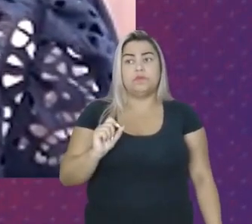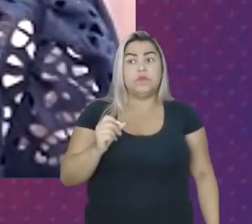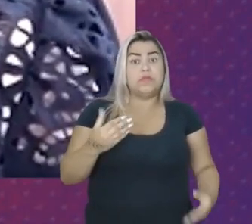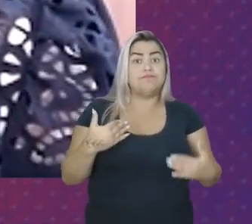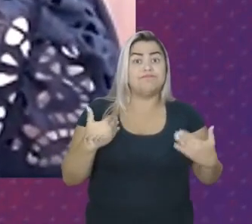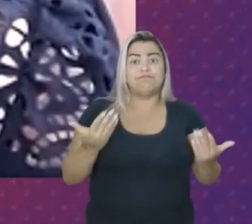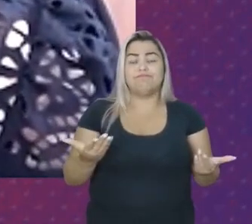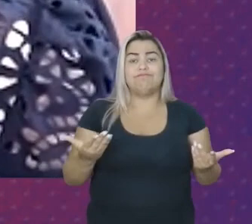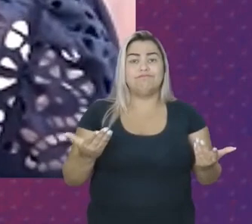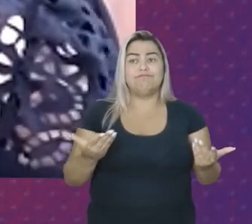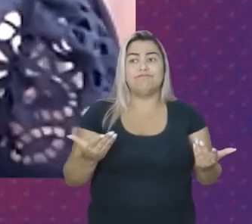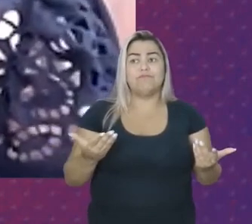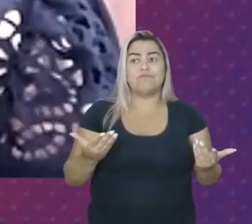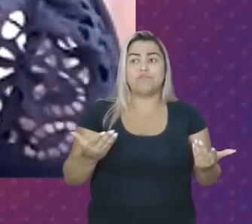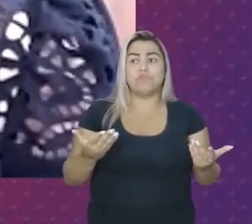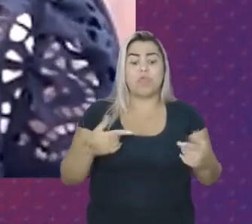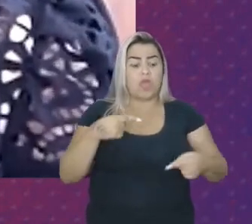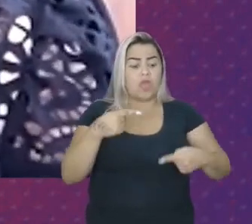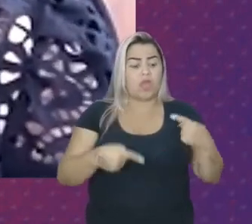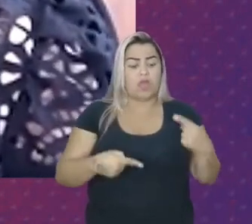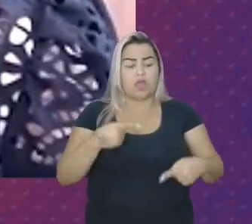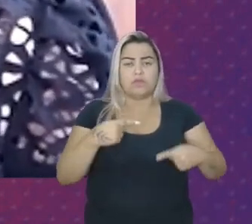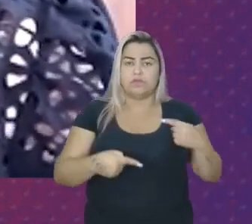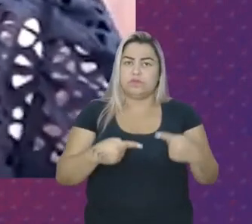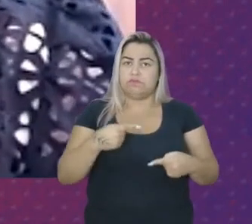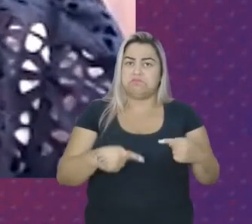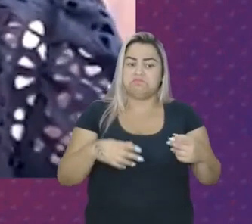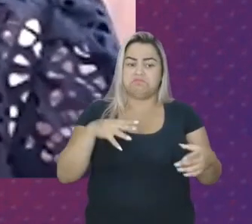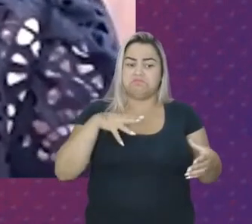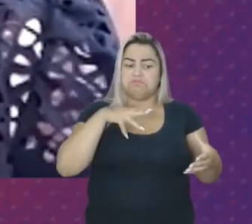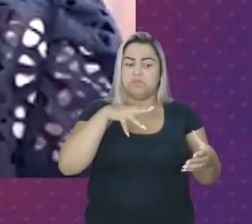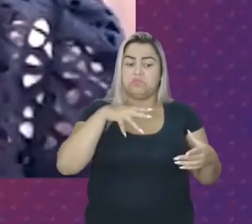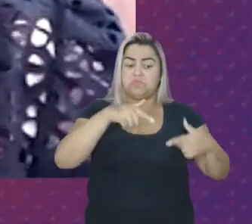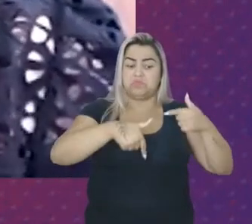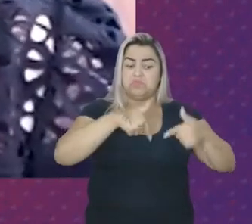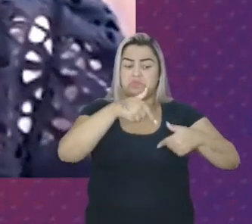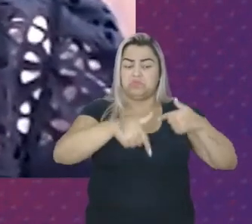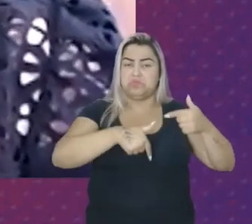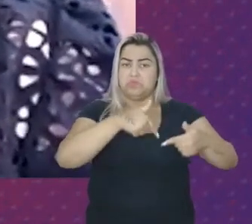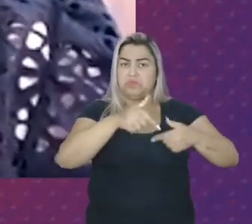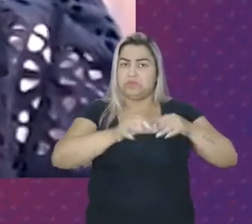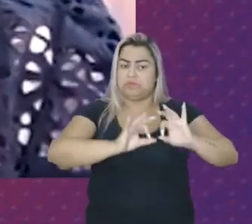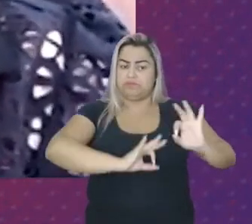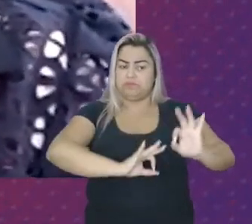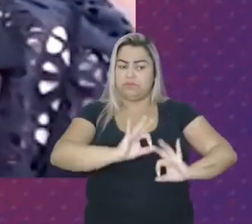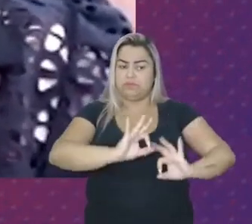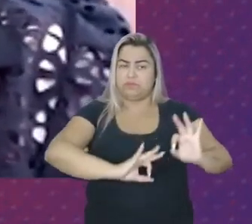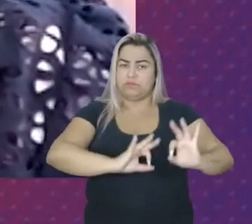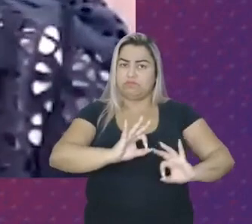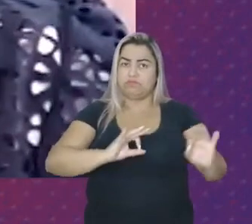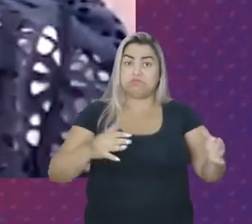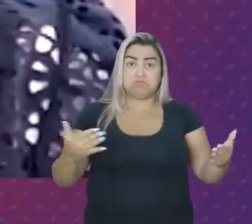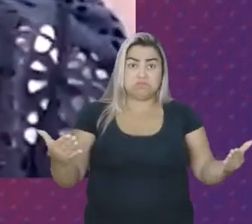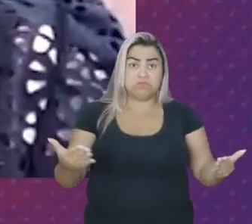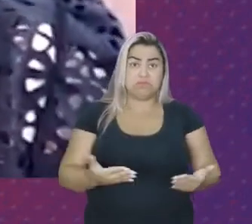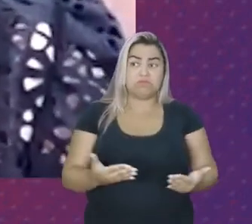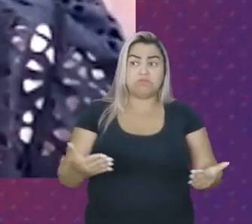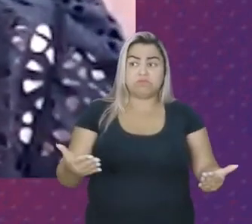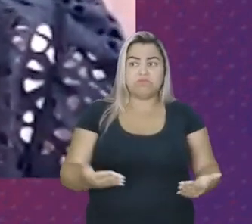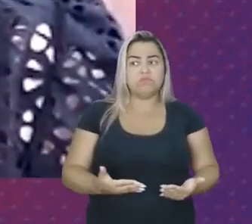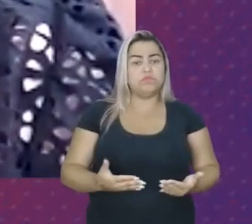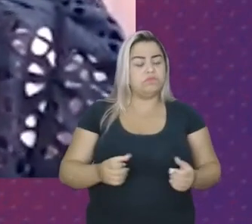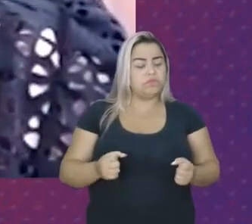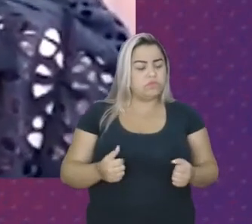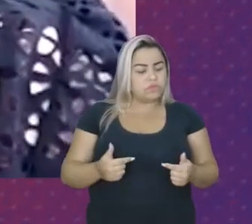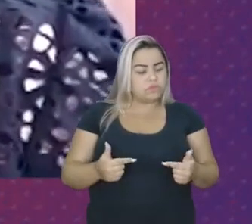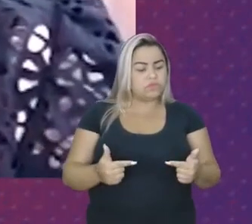Então, a discussão no mundo do trabalho e a forma como ela tem se organizada hoje é um desafio para